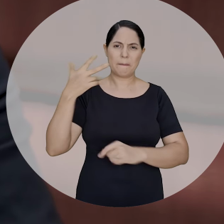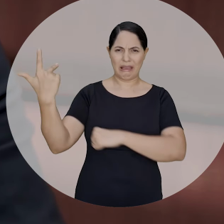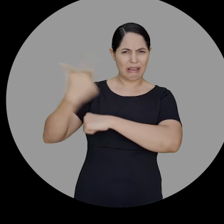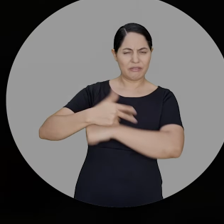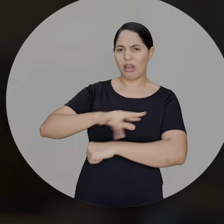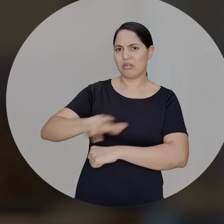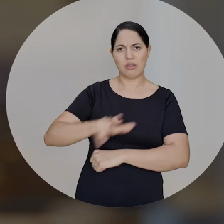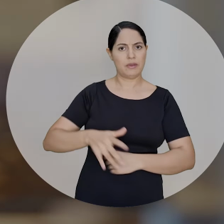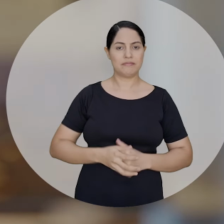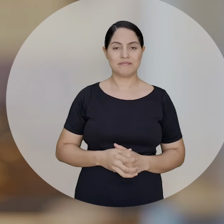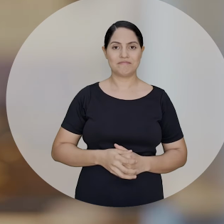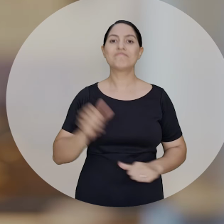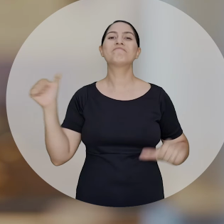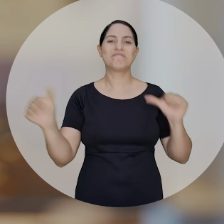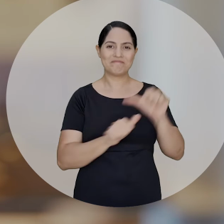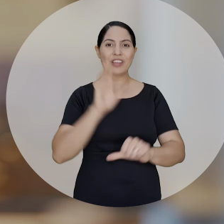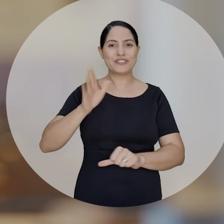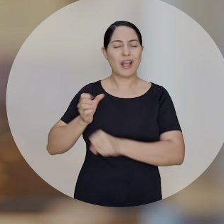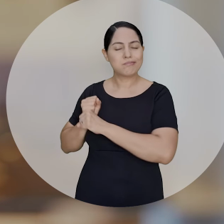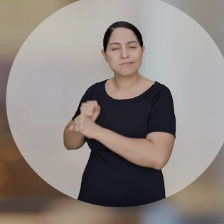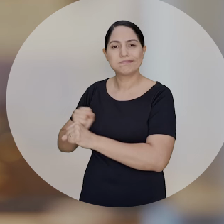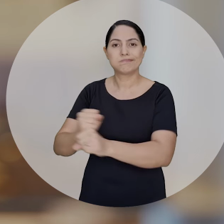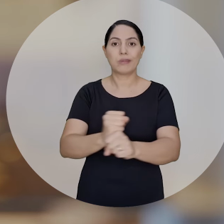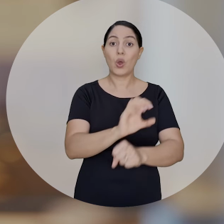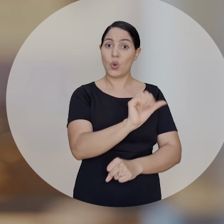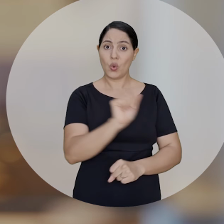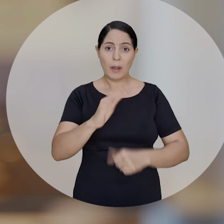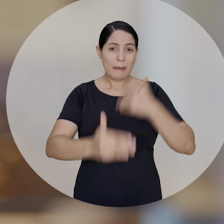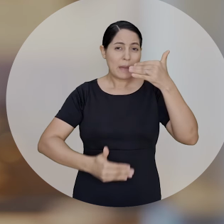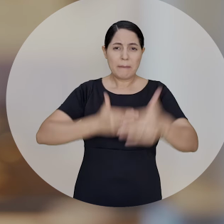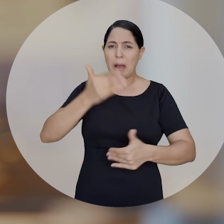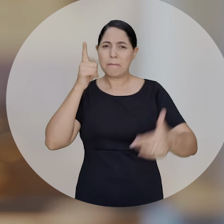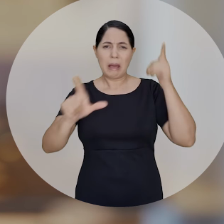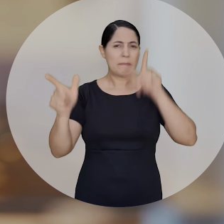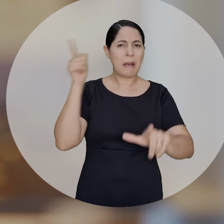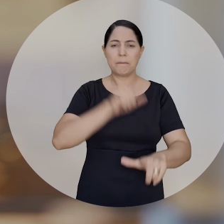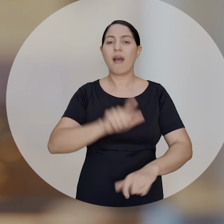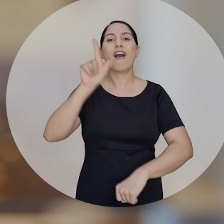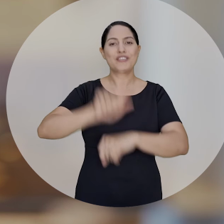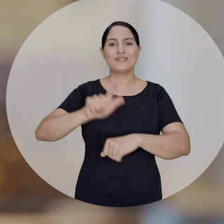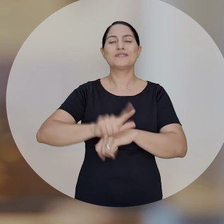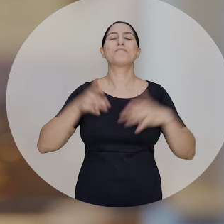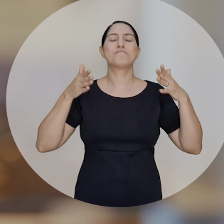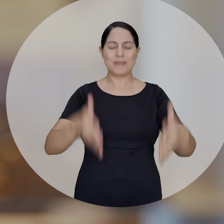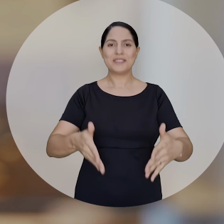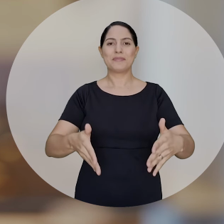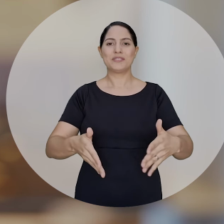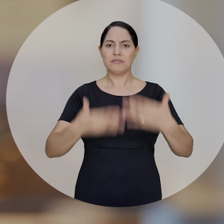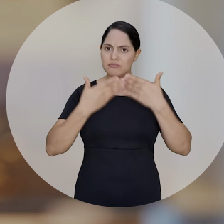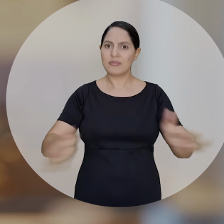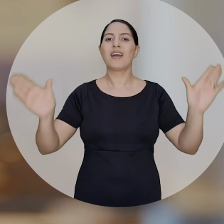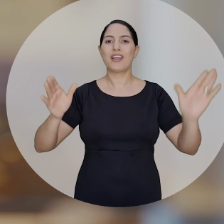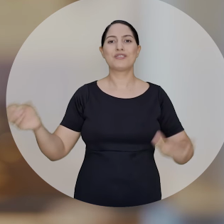sustentação oral. Isso mudou. Nos últimos anos, a Ordem tem avançado muito, com uma gestão participativa e cada vez mais